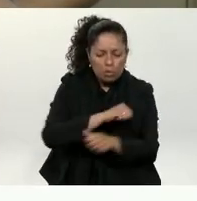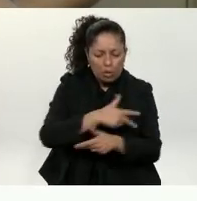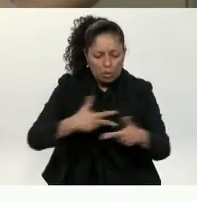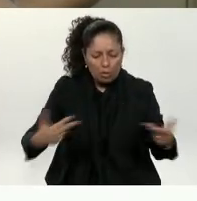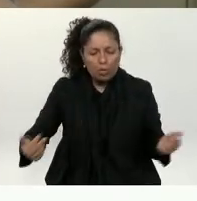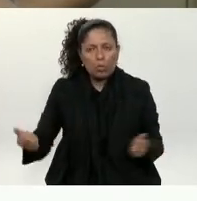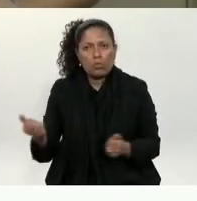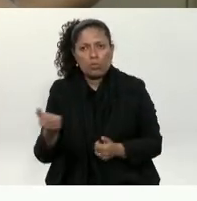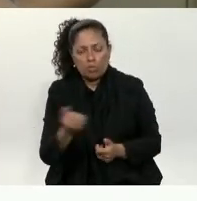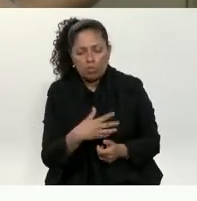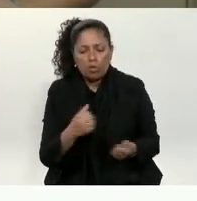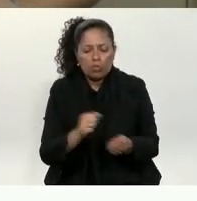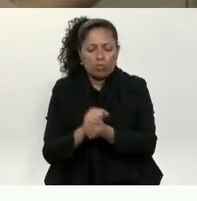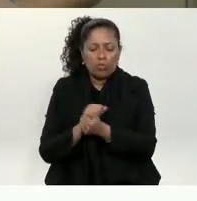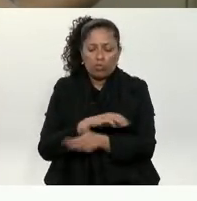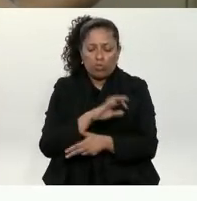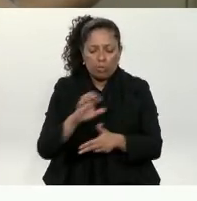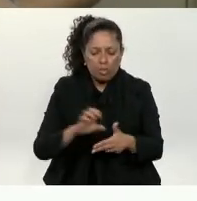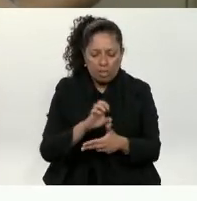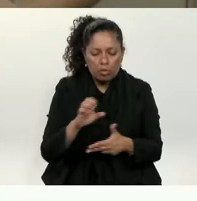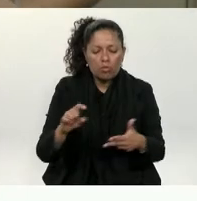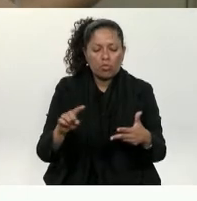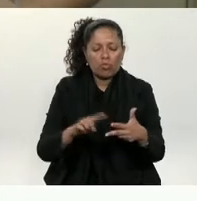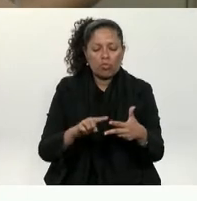aqui o meu compromisso